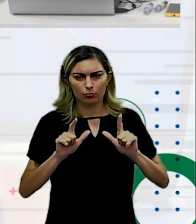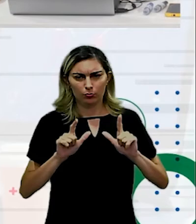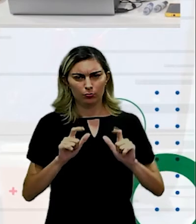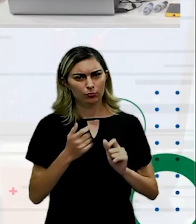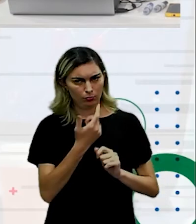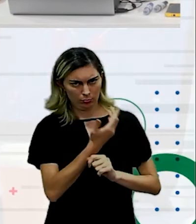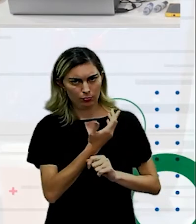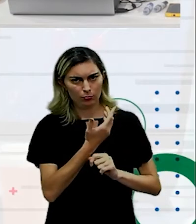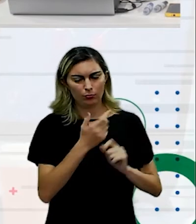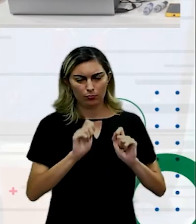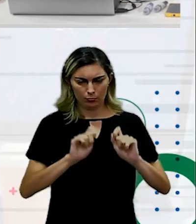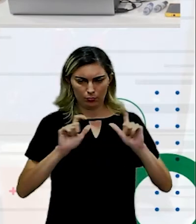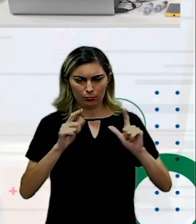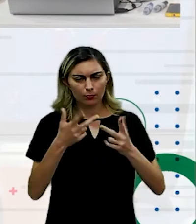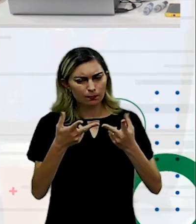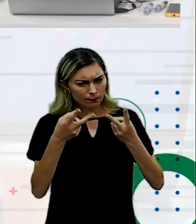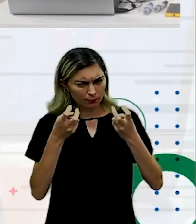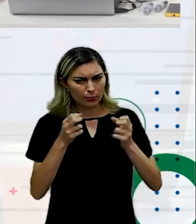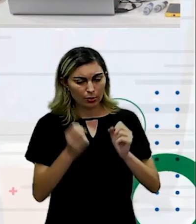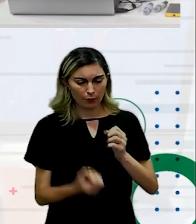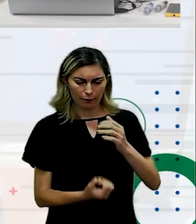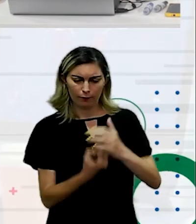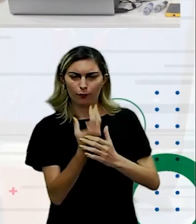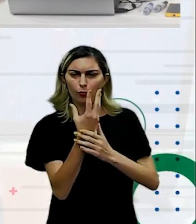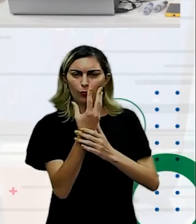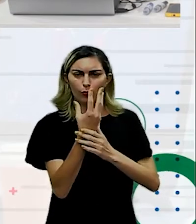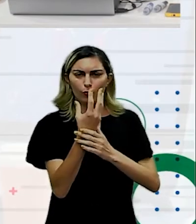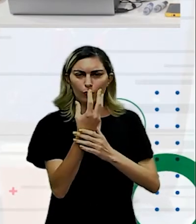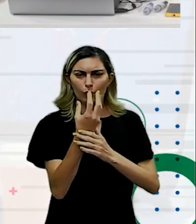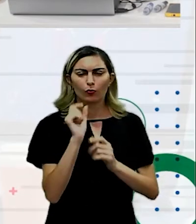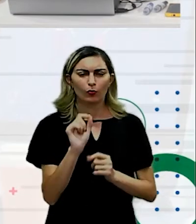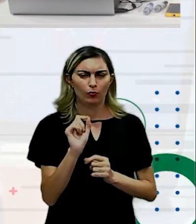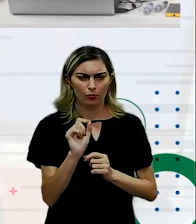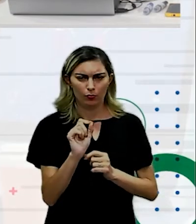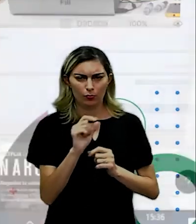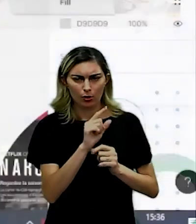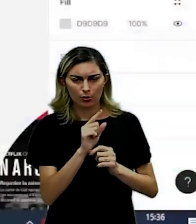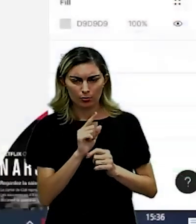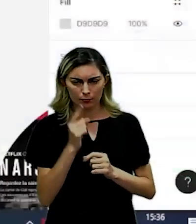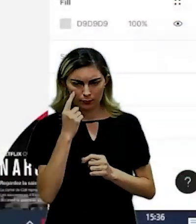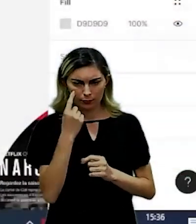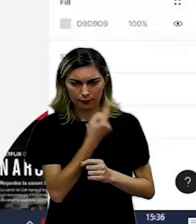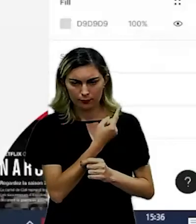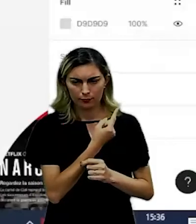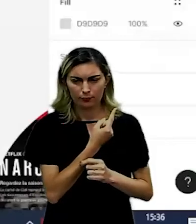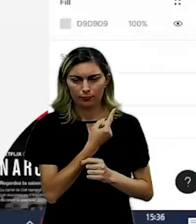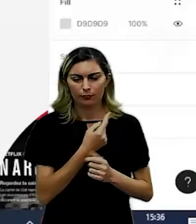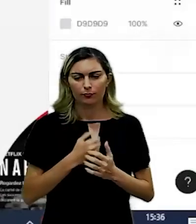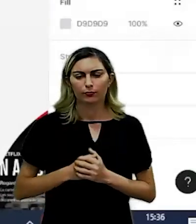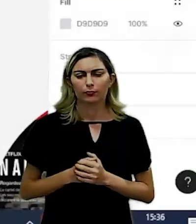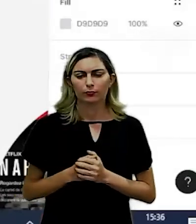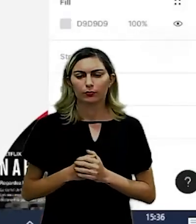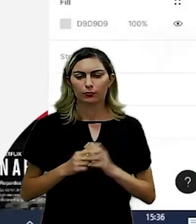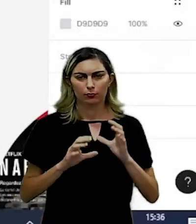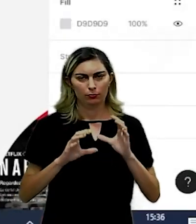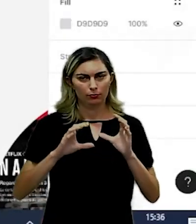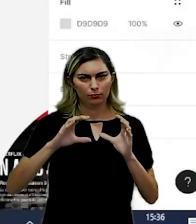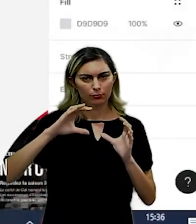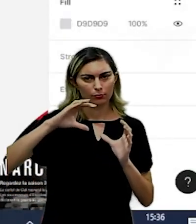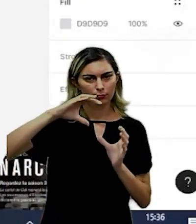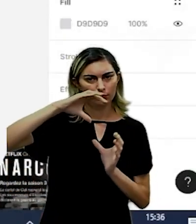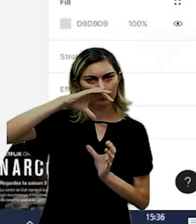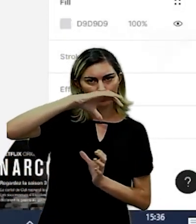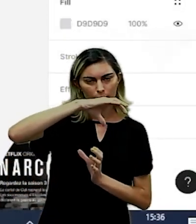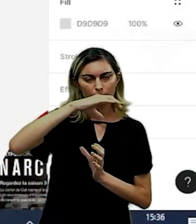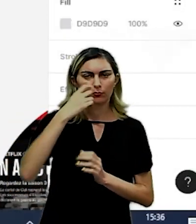desse elemento aqui, perceba que ele vai criar essa setinha aqui. Então, eu clico e arrasto.